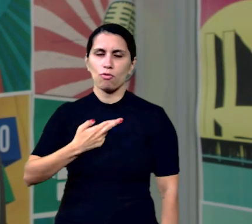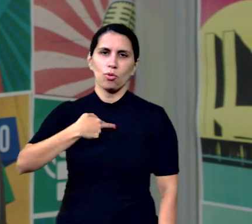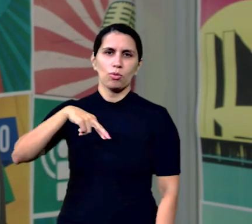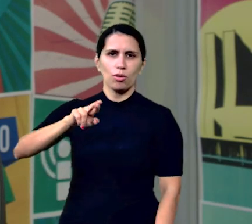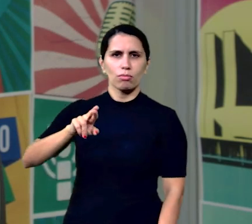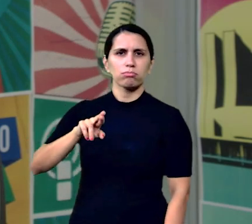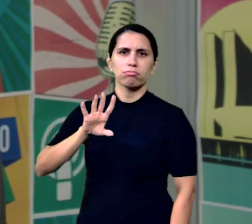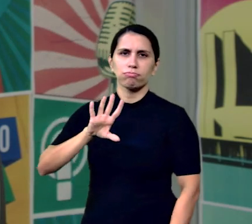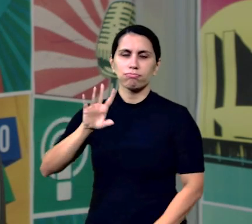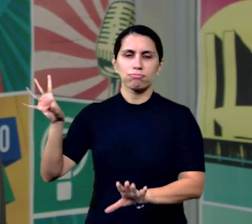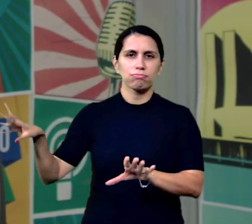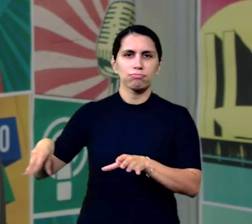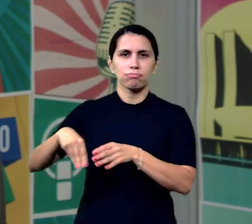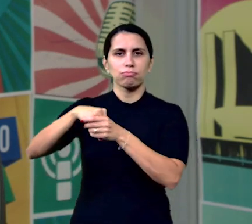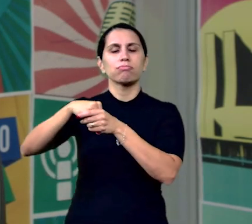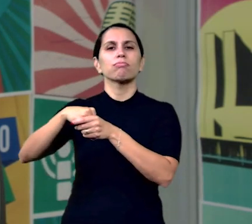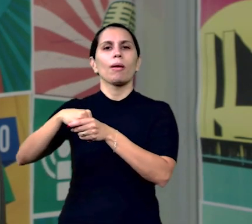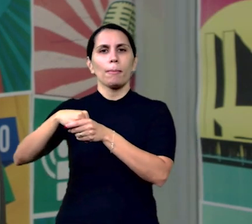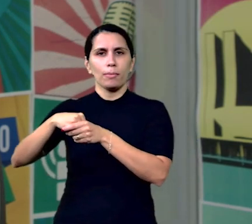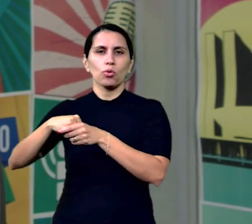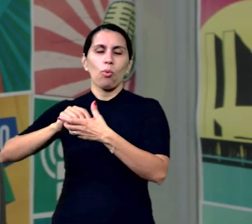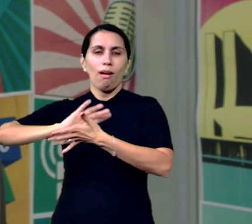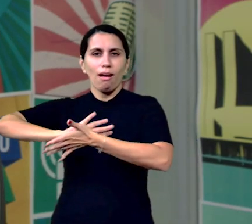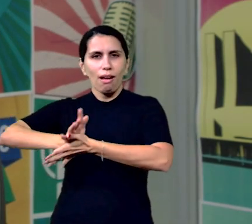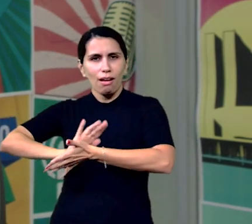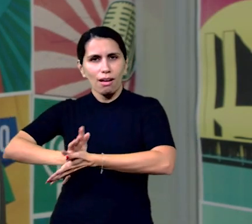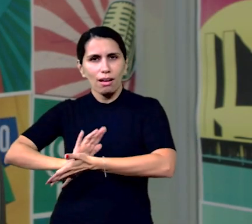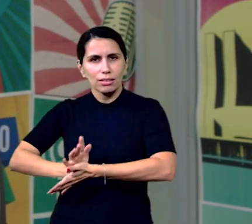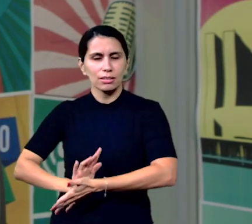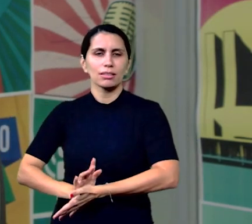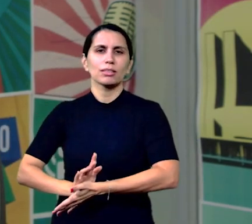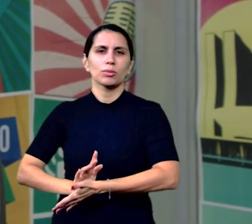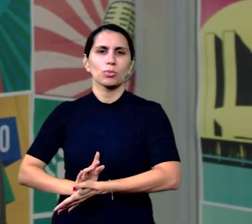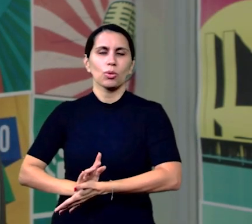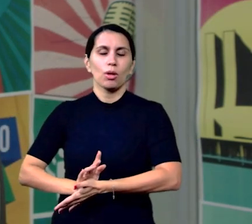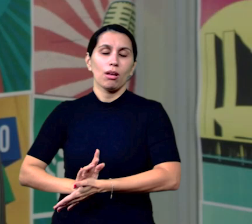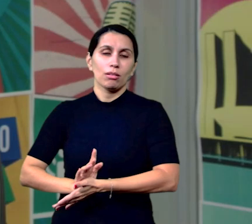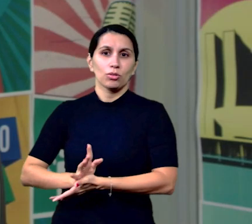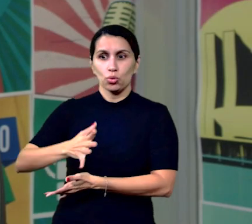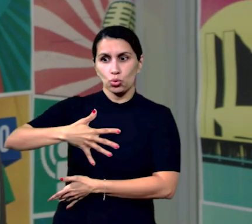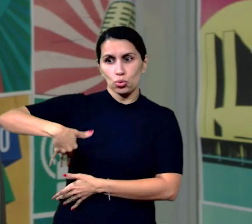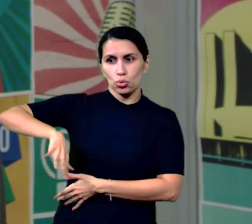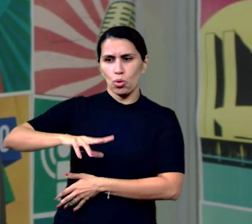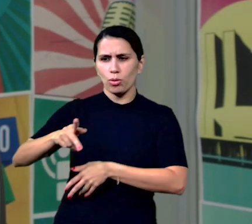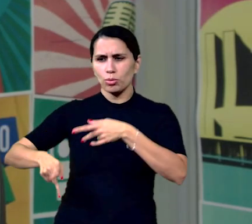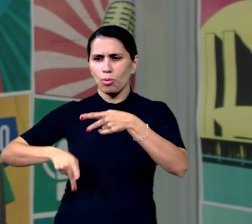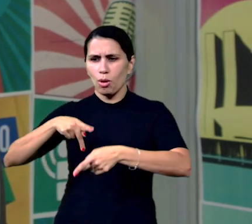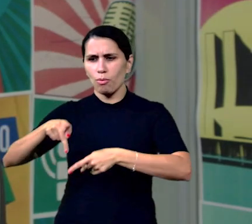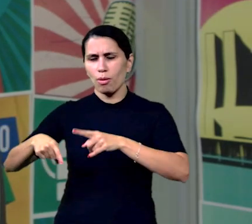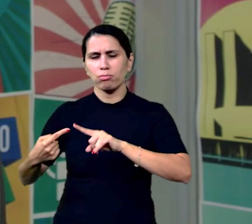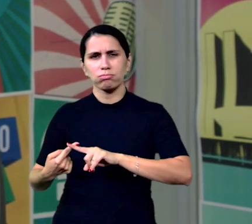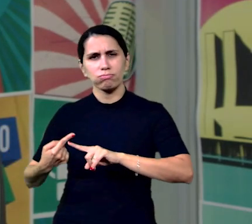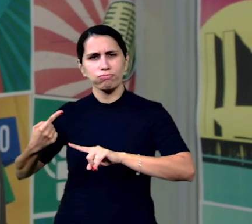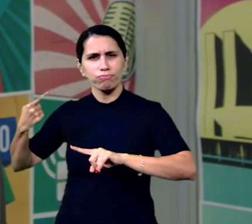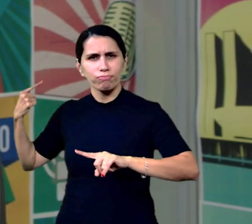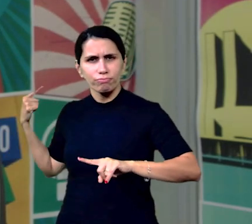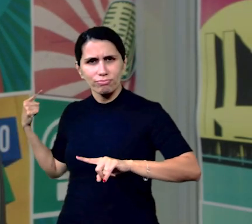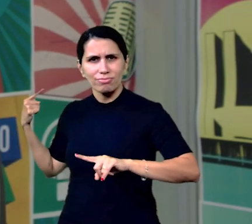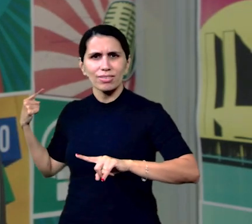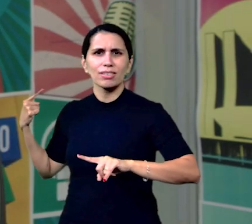partes fundamentais do próprio racismo estrutural, tal como a gente chama, né, como que esses povos foram